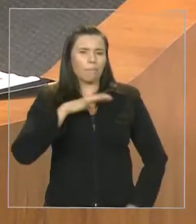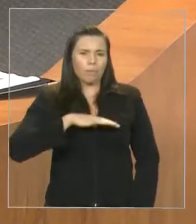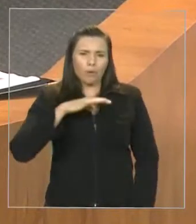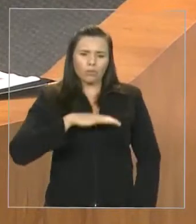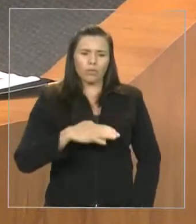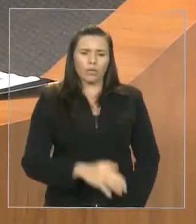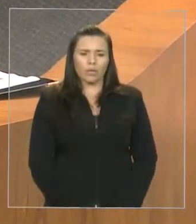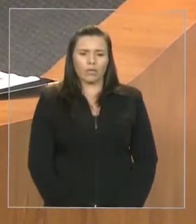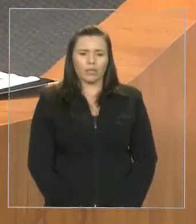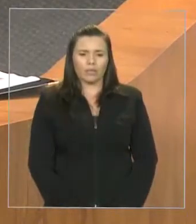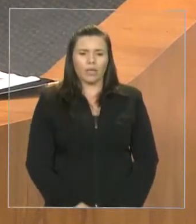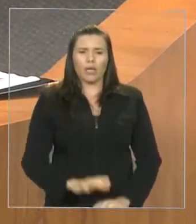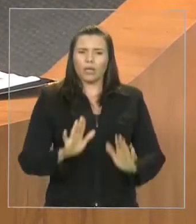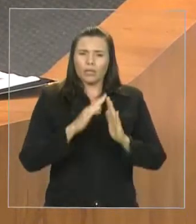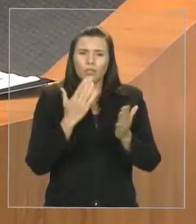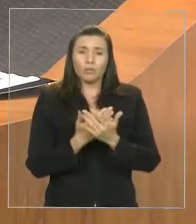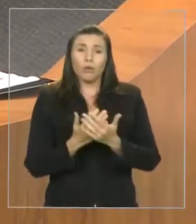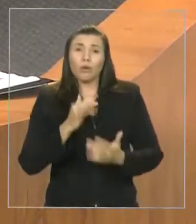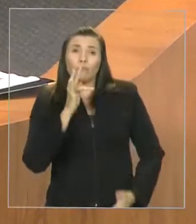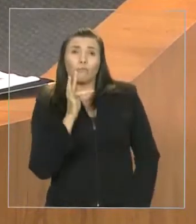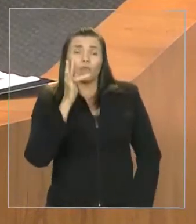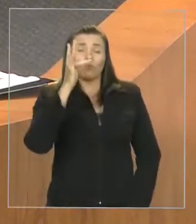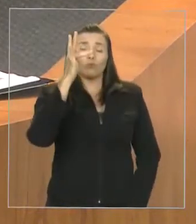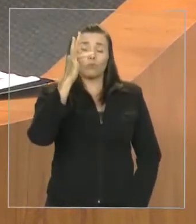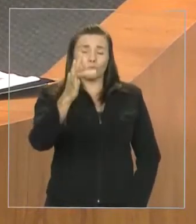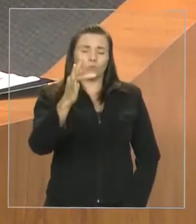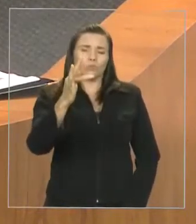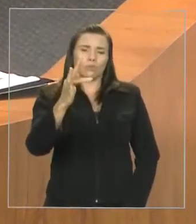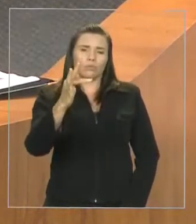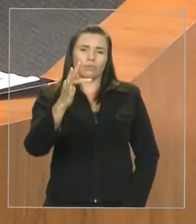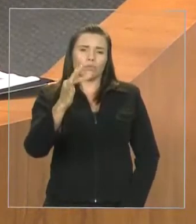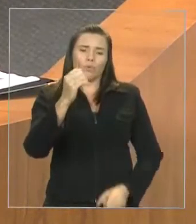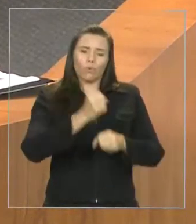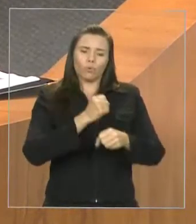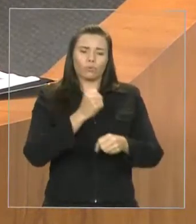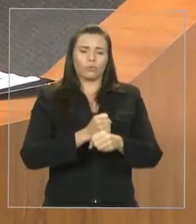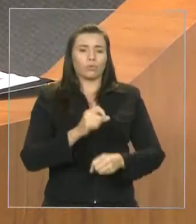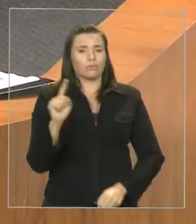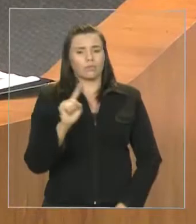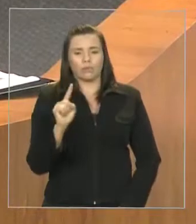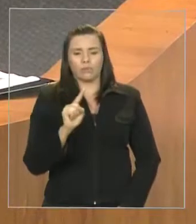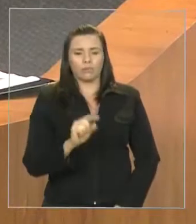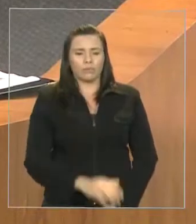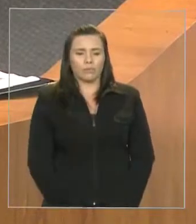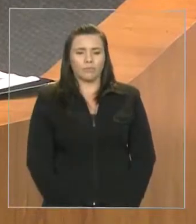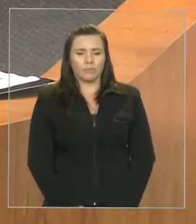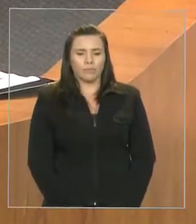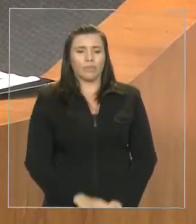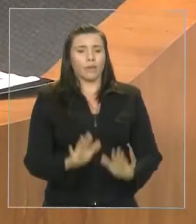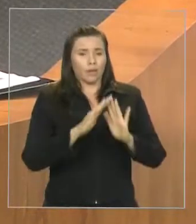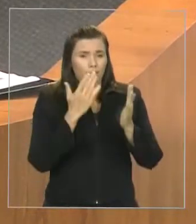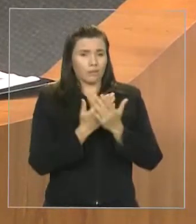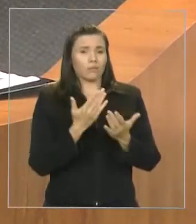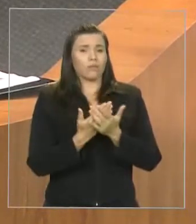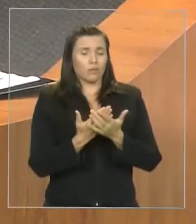escolas que serão reformadas para o futuro. O tempo verbal é bem tácito, é bem